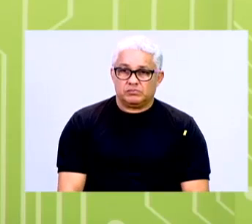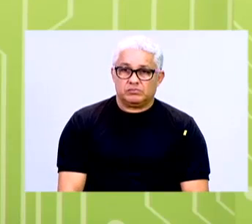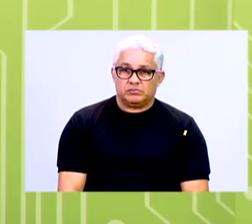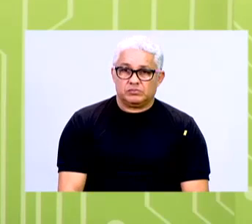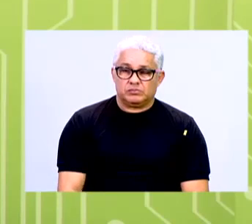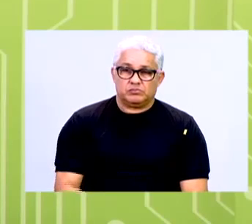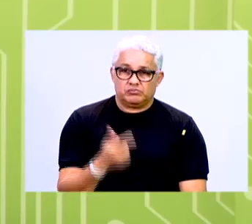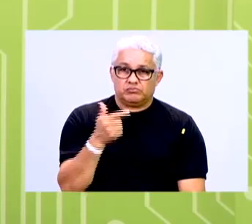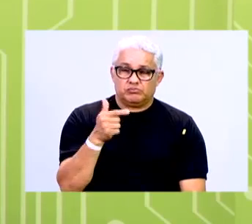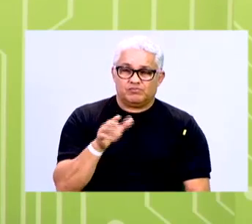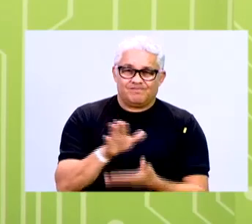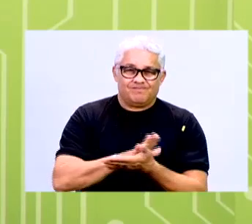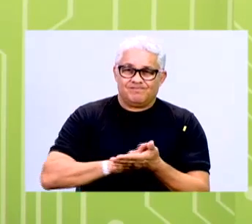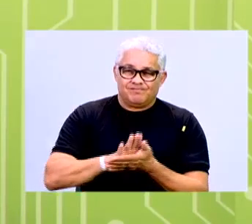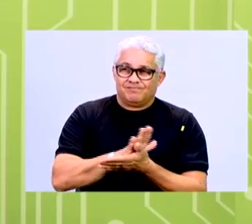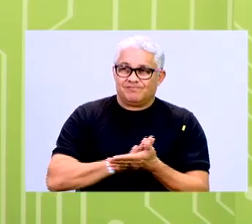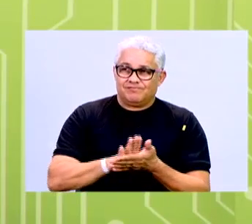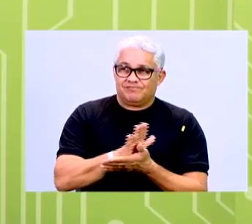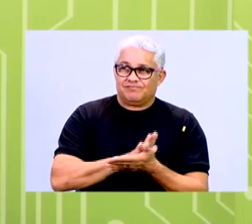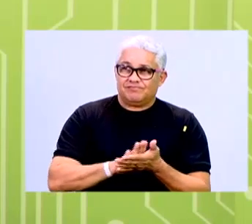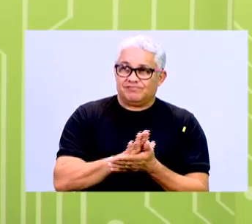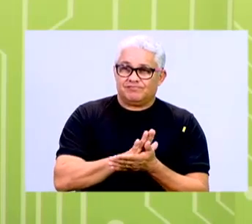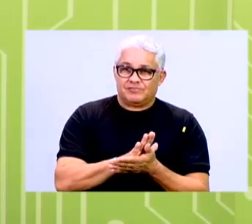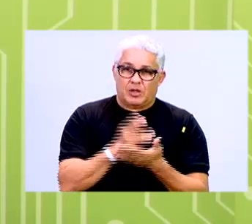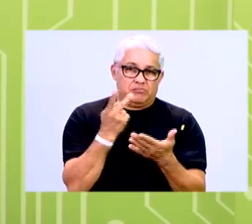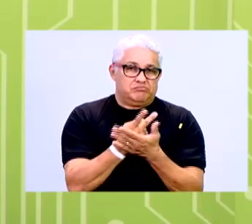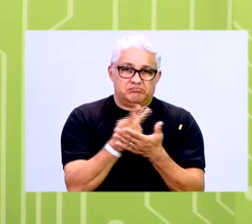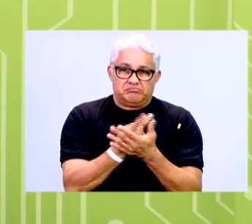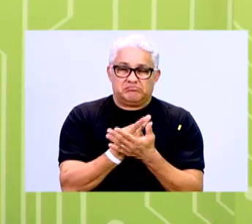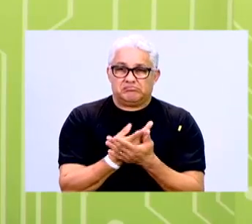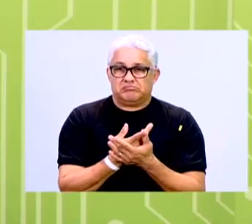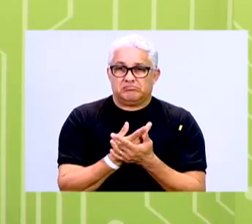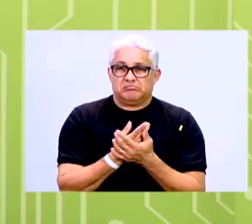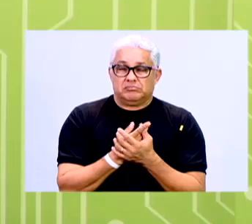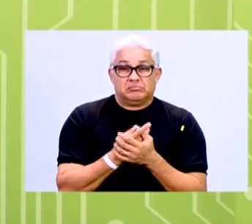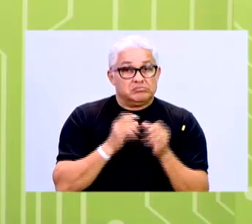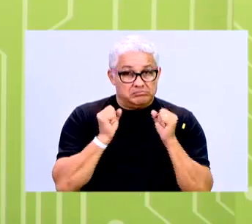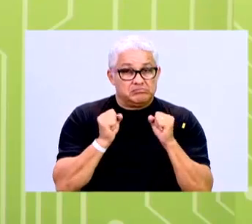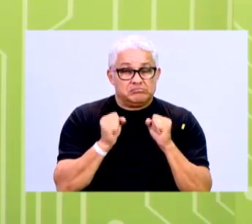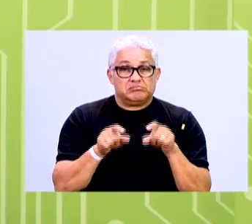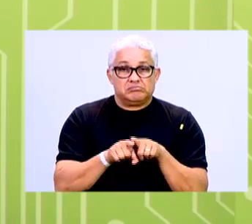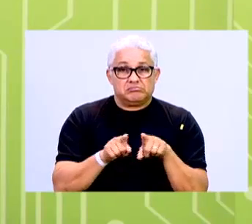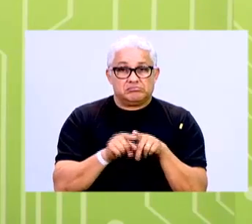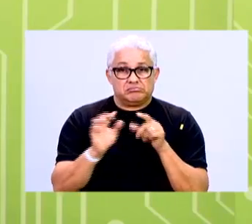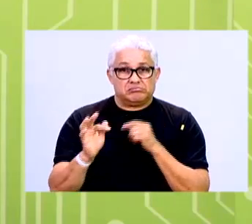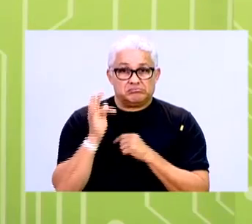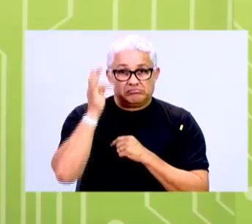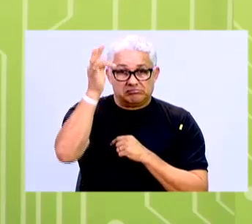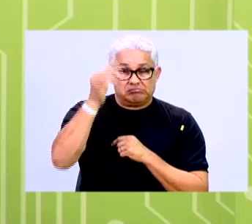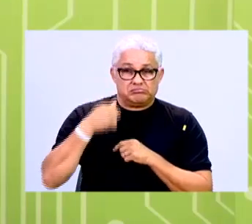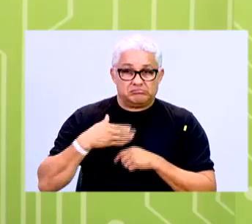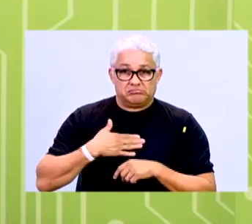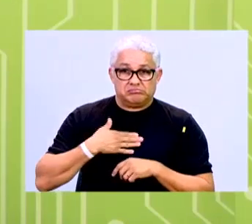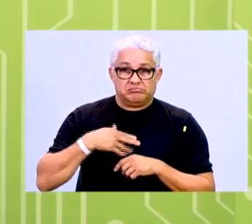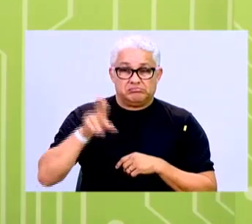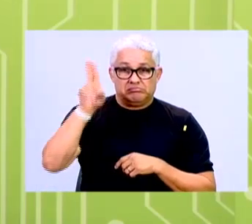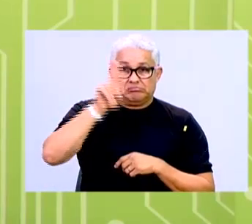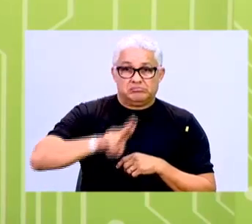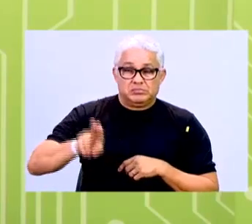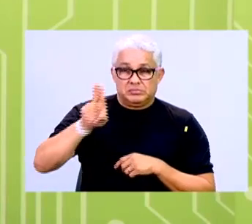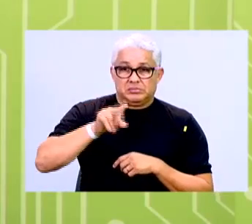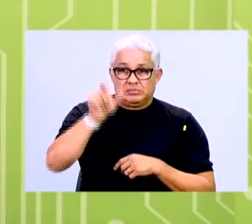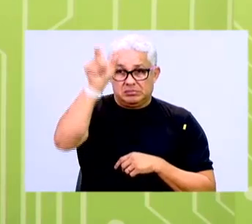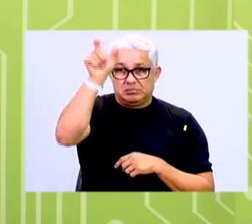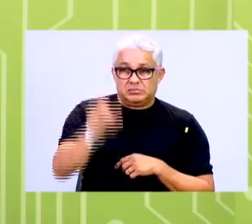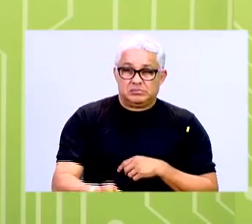não há nada ali, algum ilícito ocorrendo, ou que possa possibilitar que o meu usuário, o